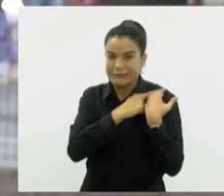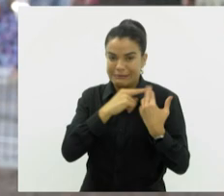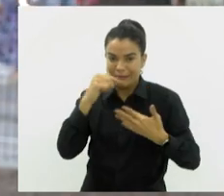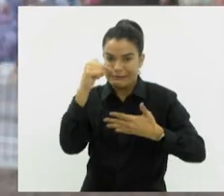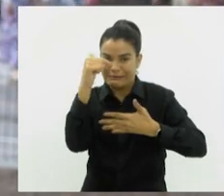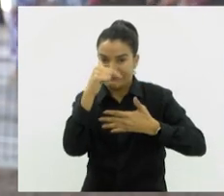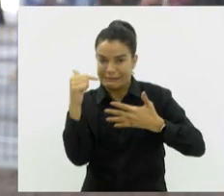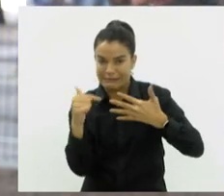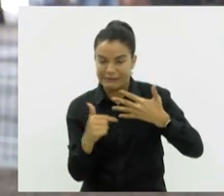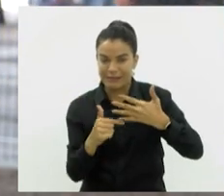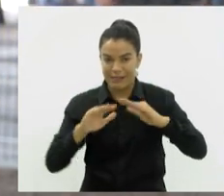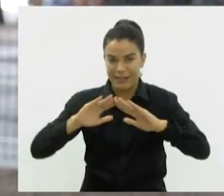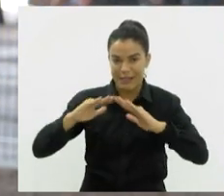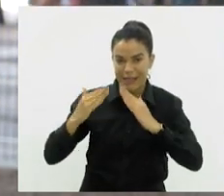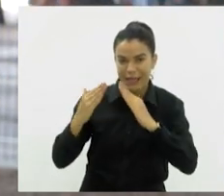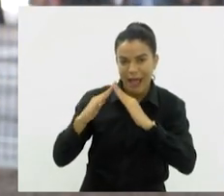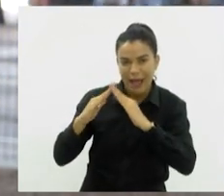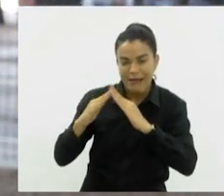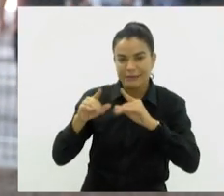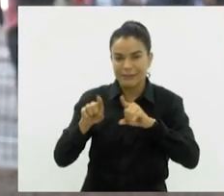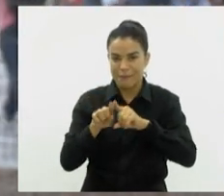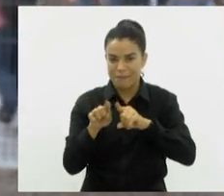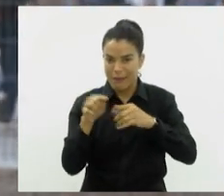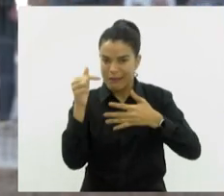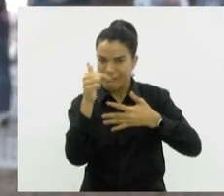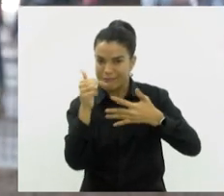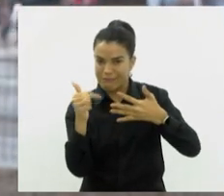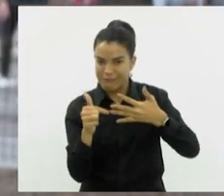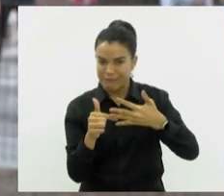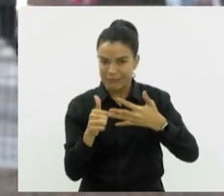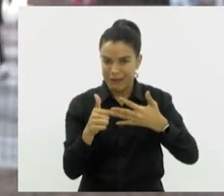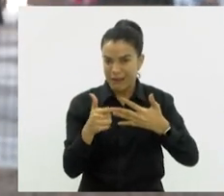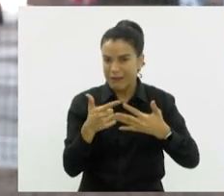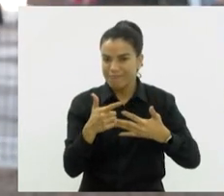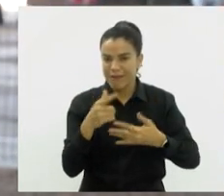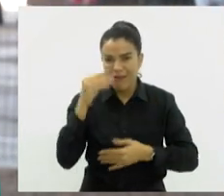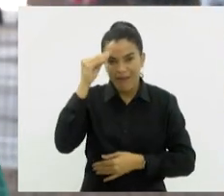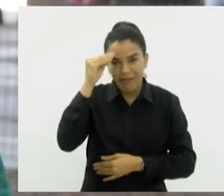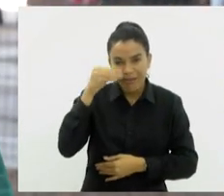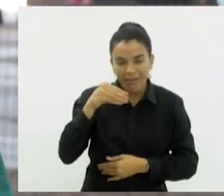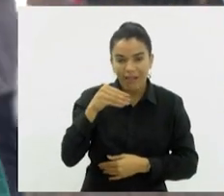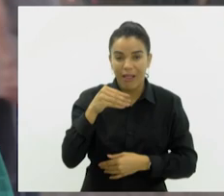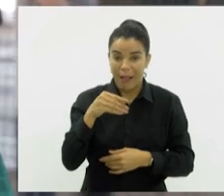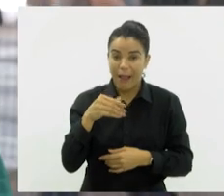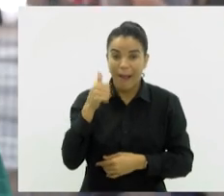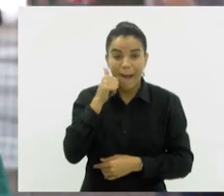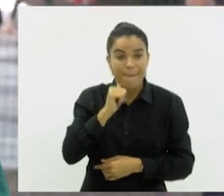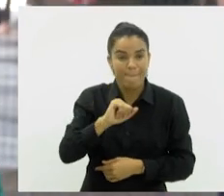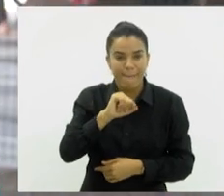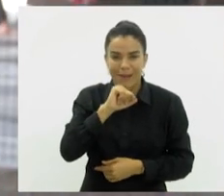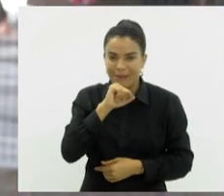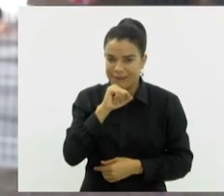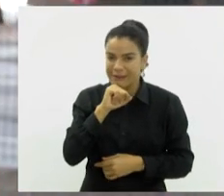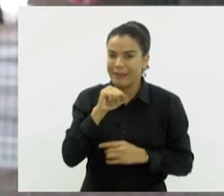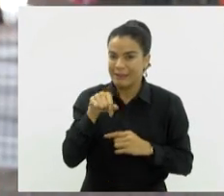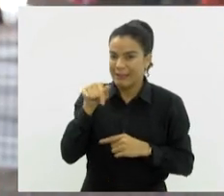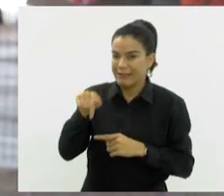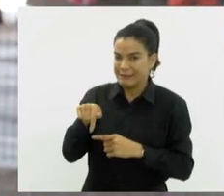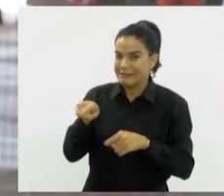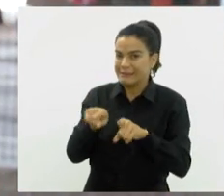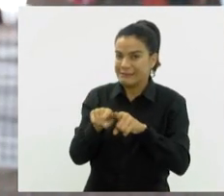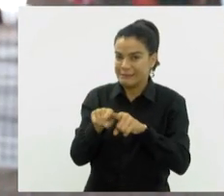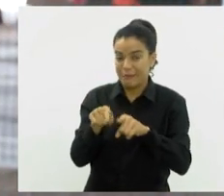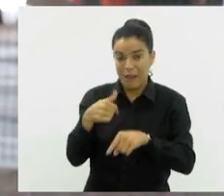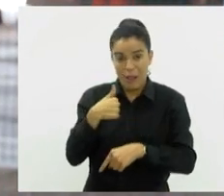lar ou em outros compromissos também isso acarreta esse baixo percentual sim maternidade é uma grande questão